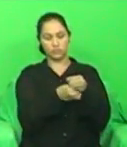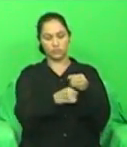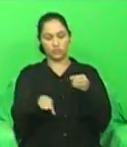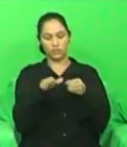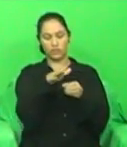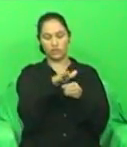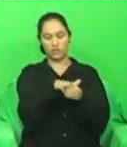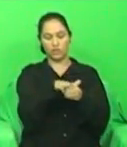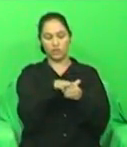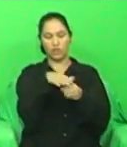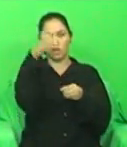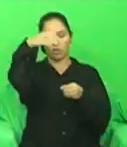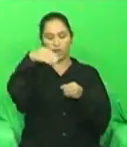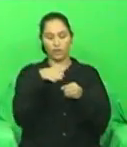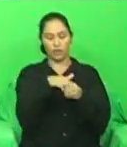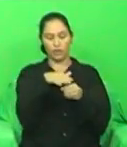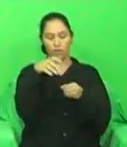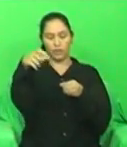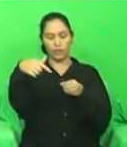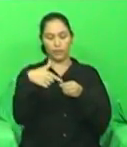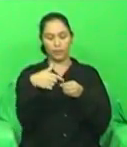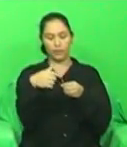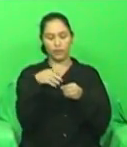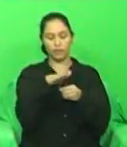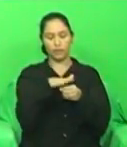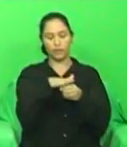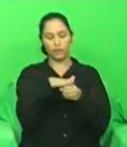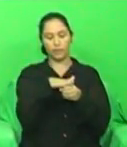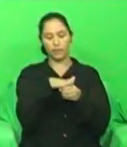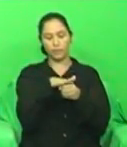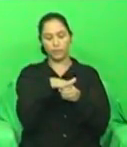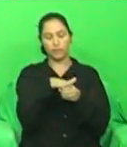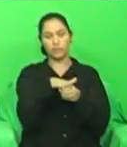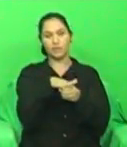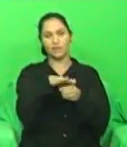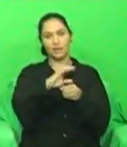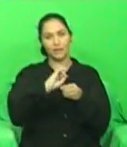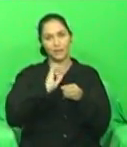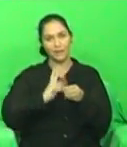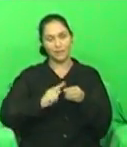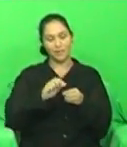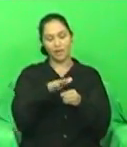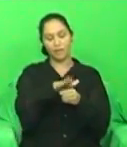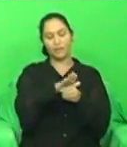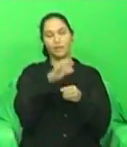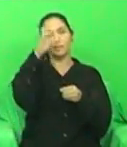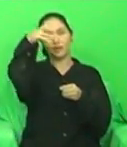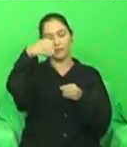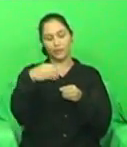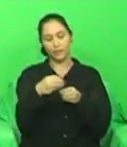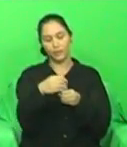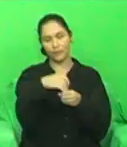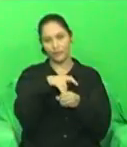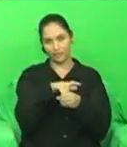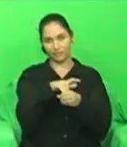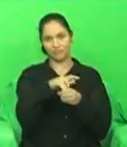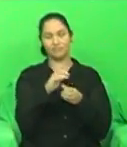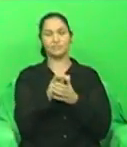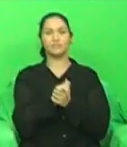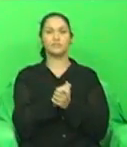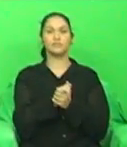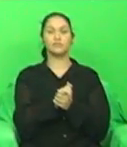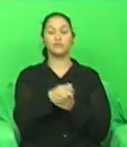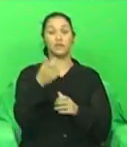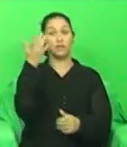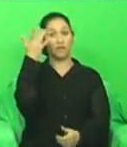vereador de mico falou acerca do pessoal que vai rua e é e eu não sei se a empresa a mesma empresa que